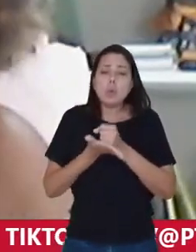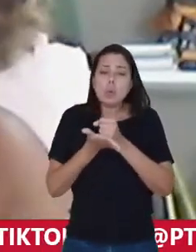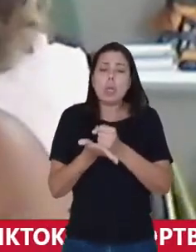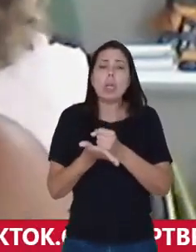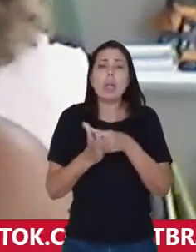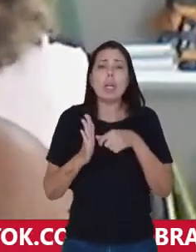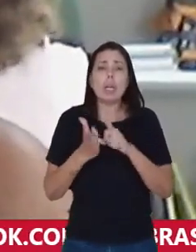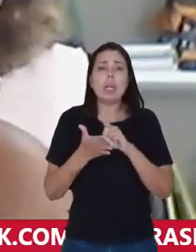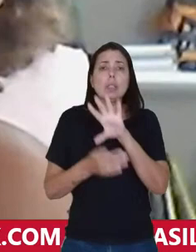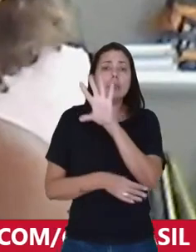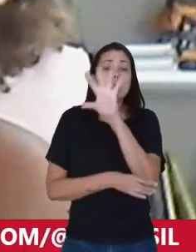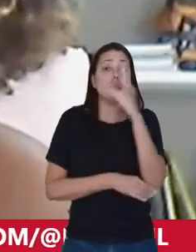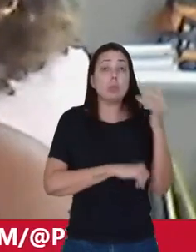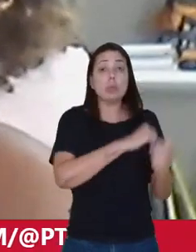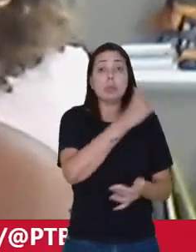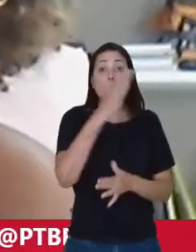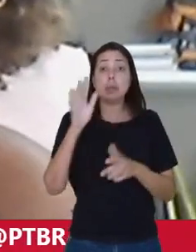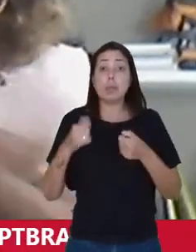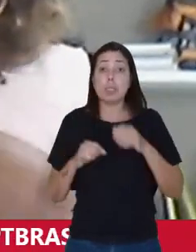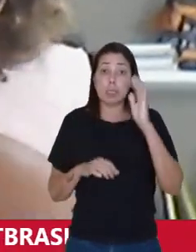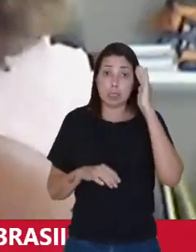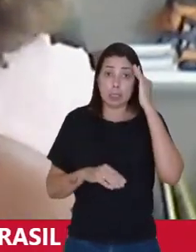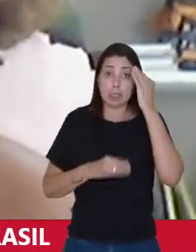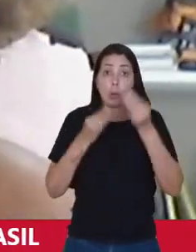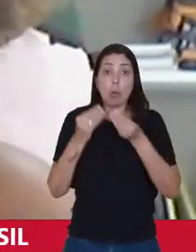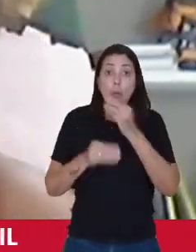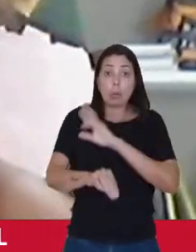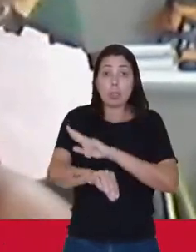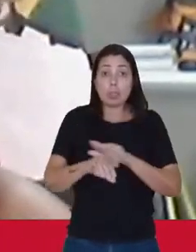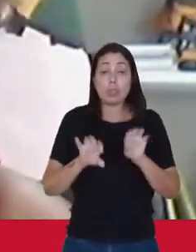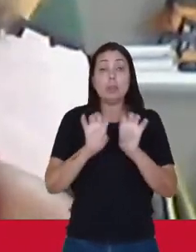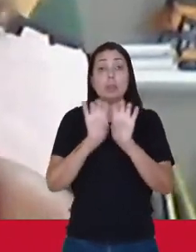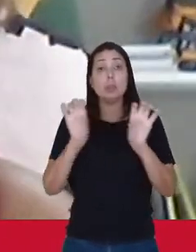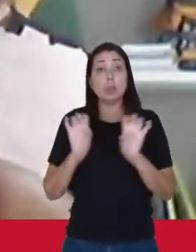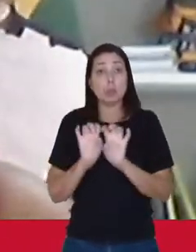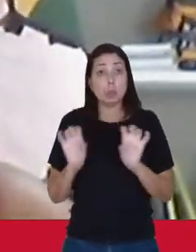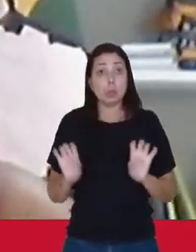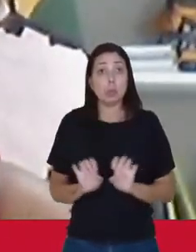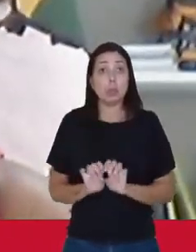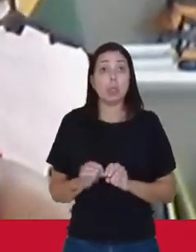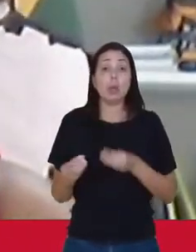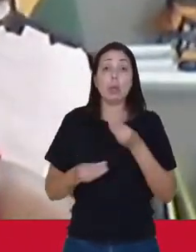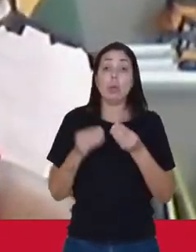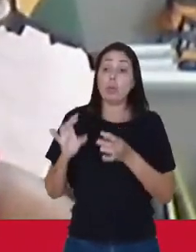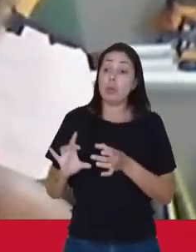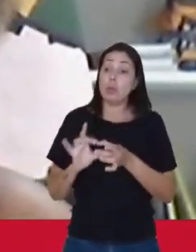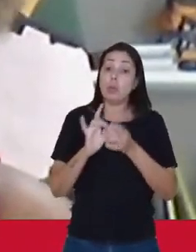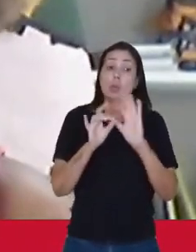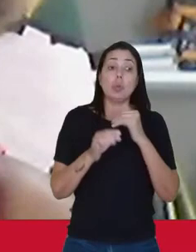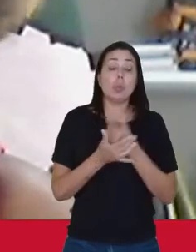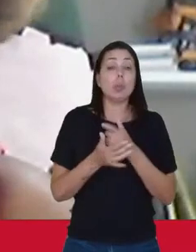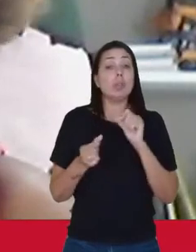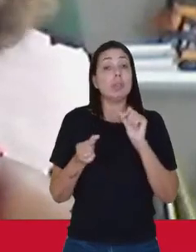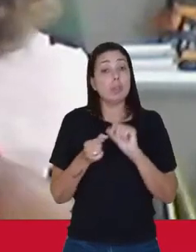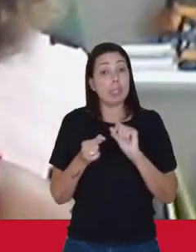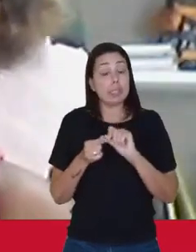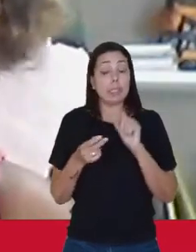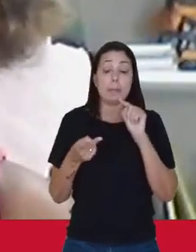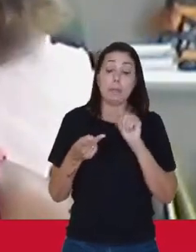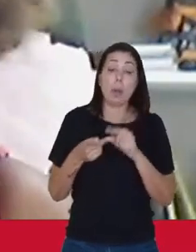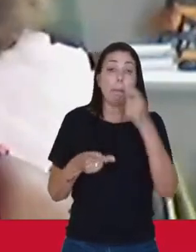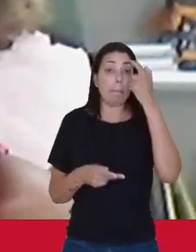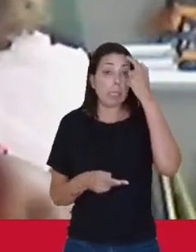do ambiental, nós vamos ter que entender como que o racismo estrutural condiciona nosso fazer, condiciona